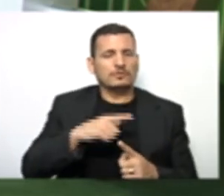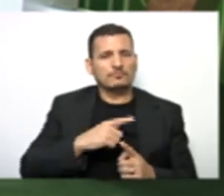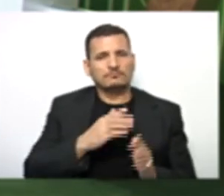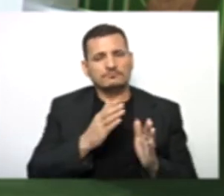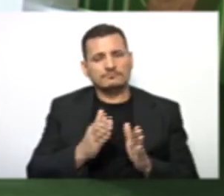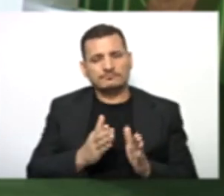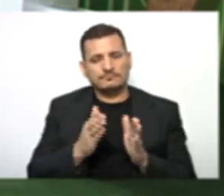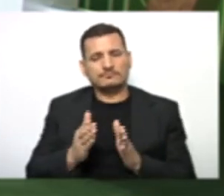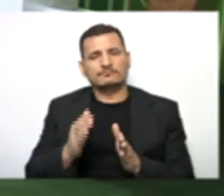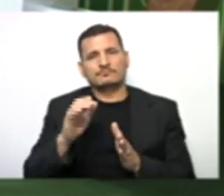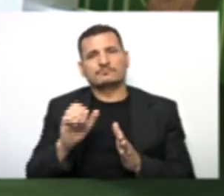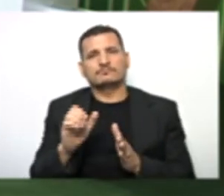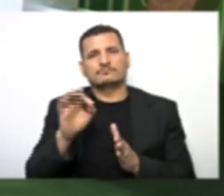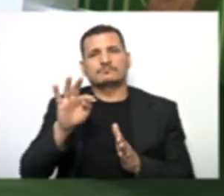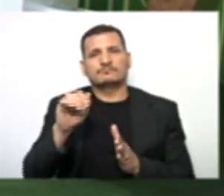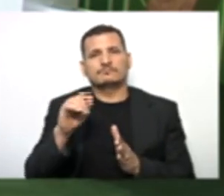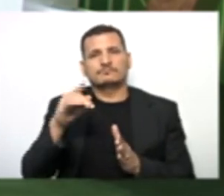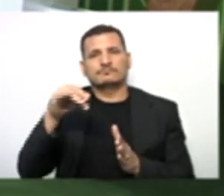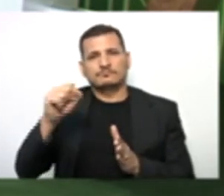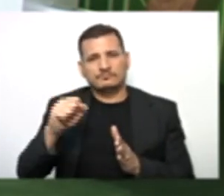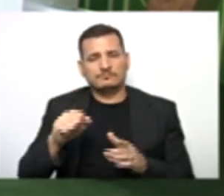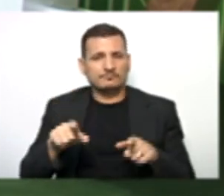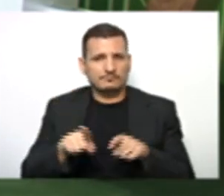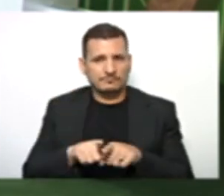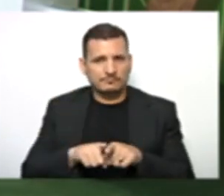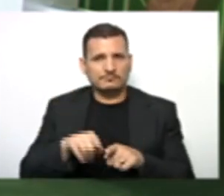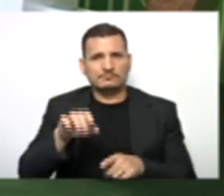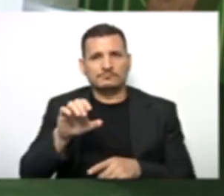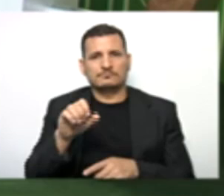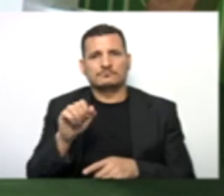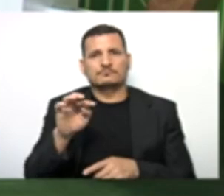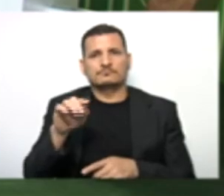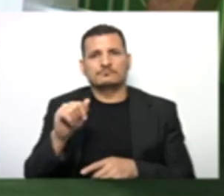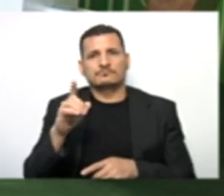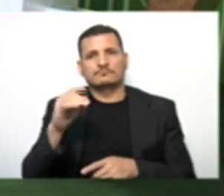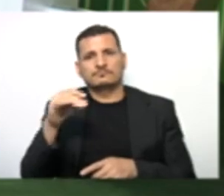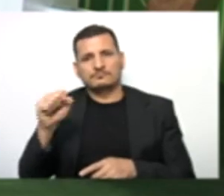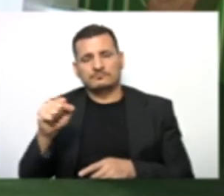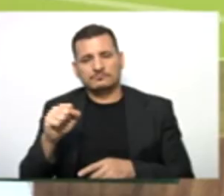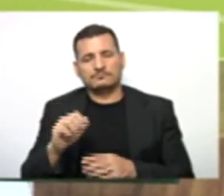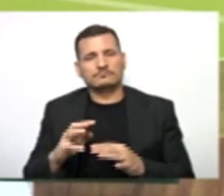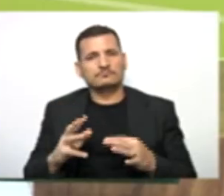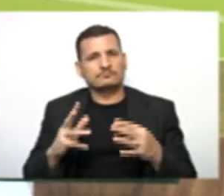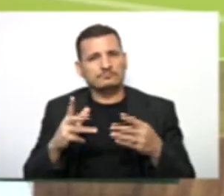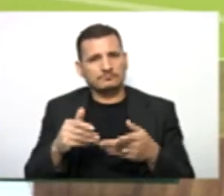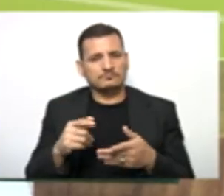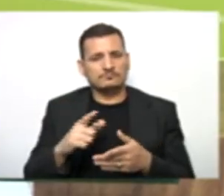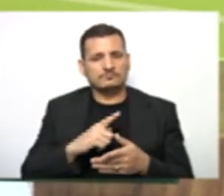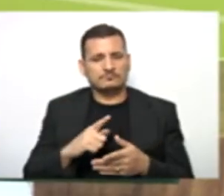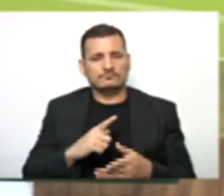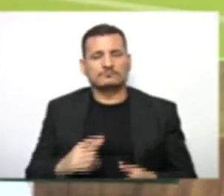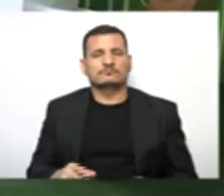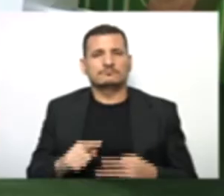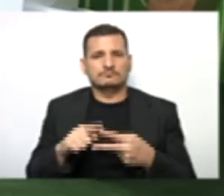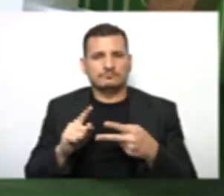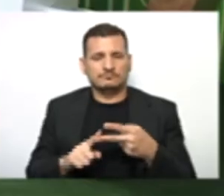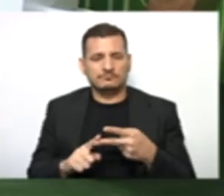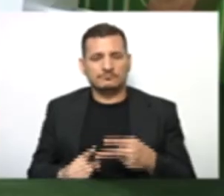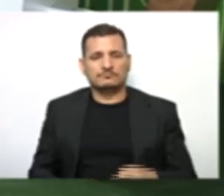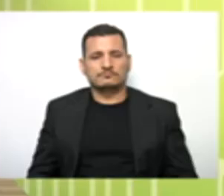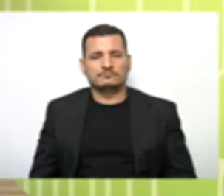de execução e também os estados, independente do tipo que for. Exatamente. Correto? Todos vão passar por os outros 2.